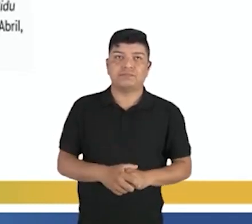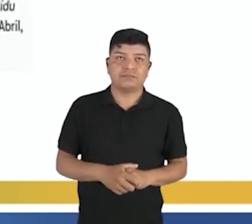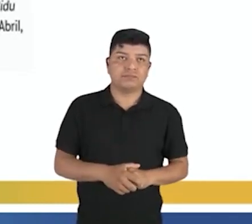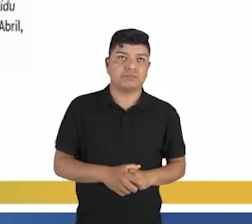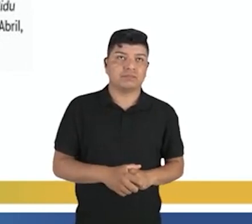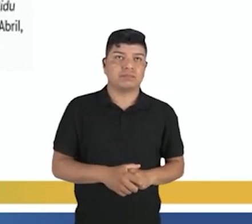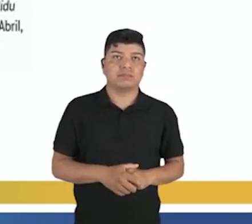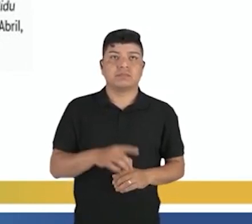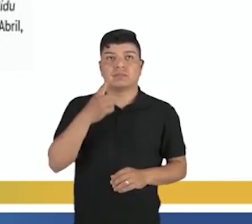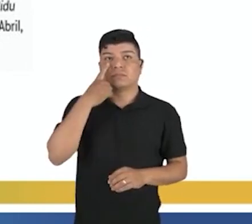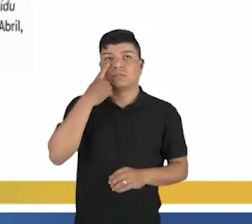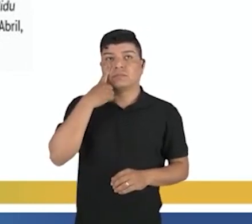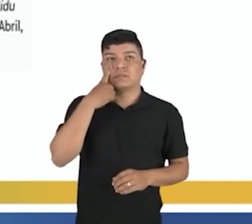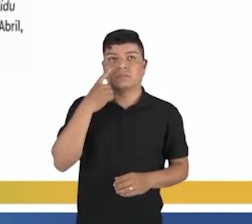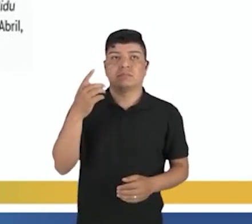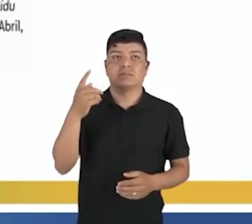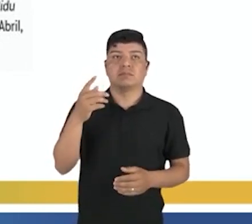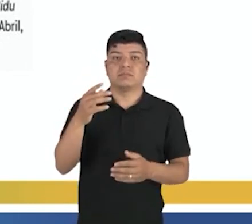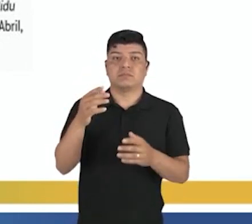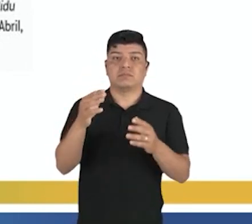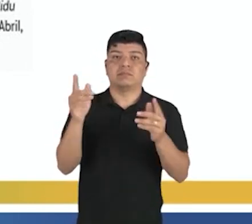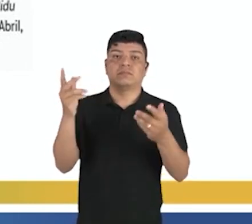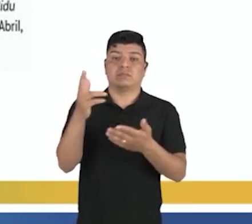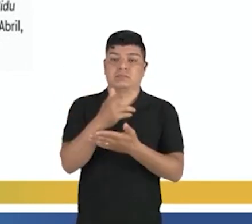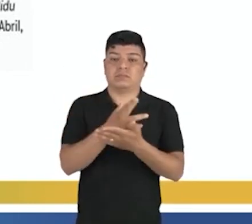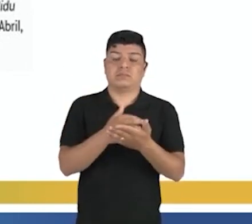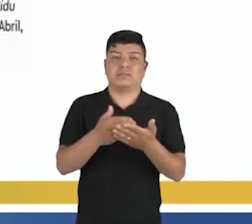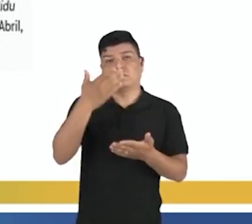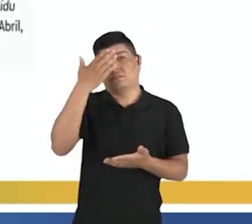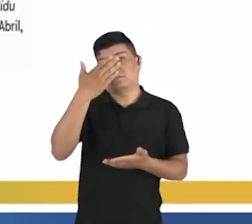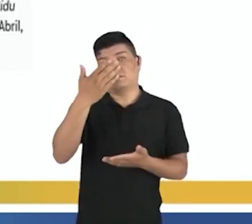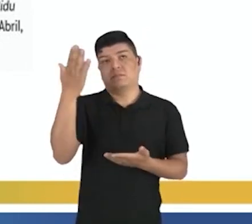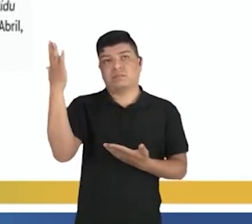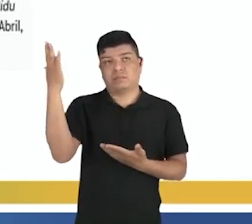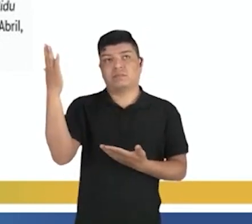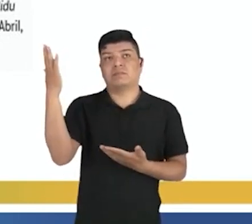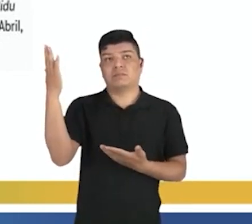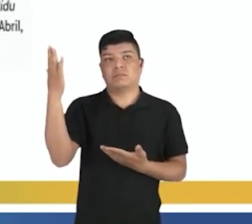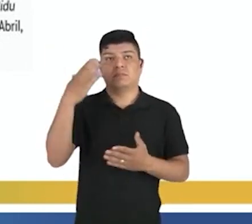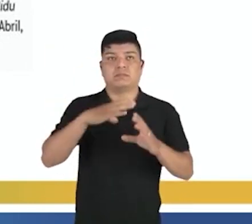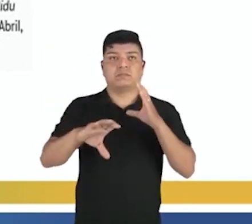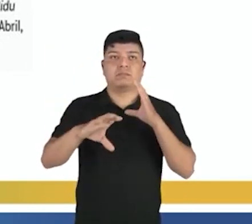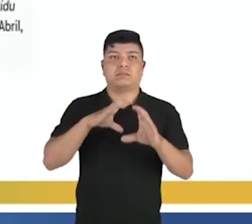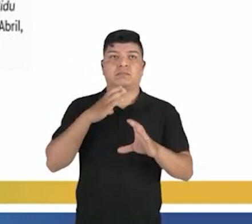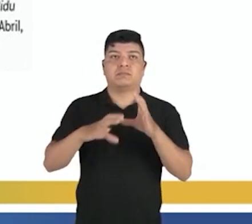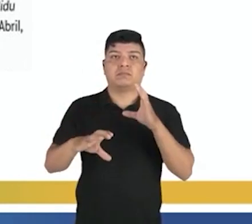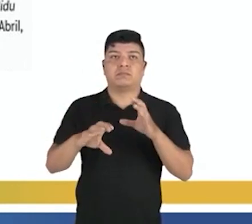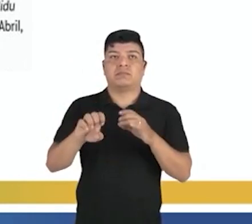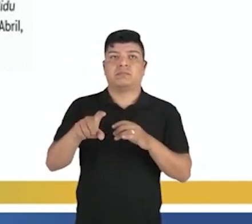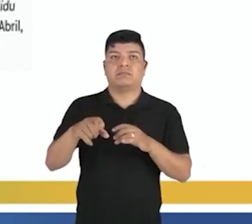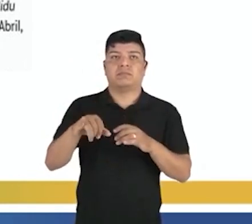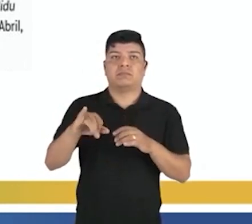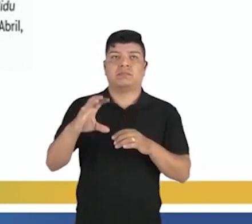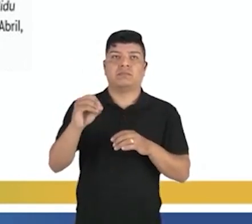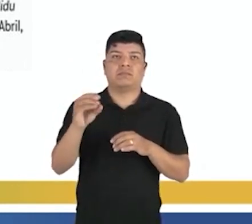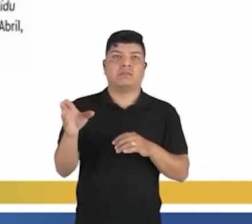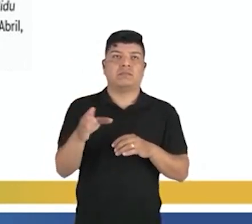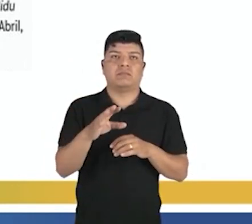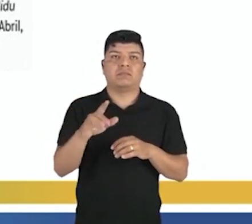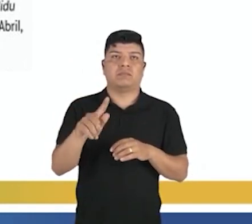Unifesp, observe a tirinha abaixo, na qual há referências à canção do Exílio de Gonçalves